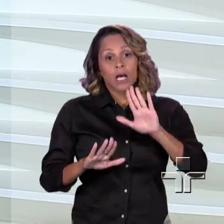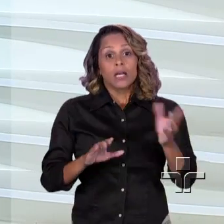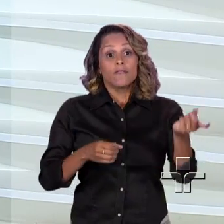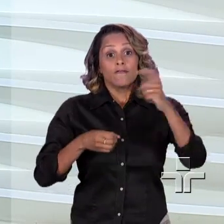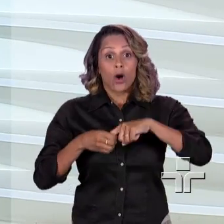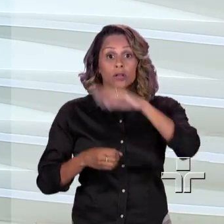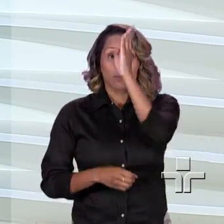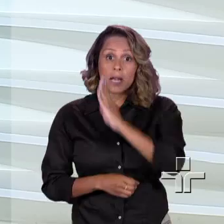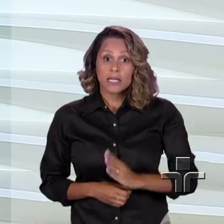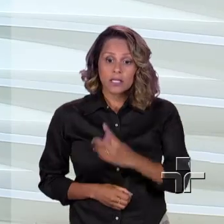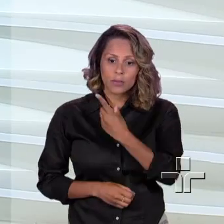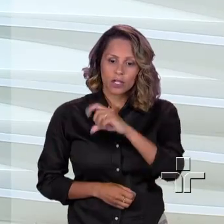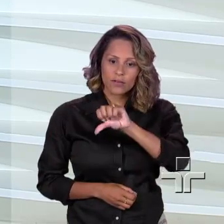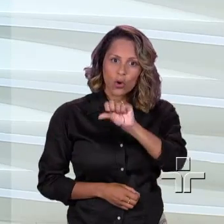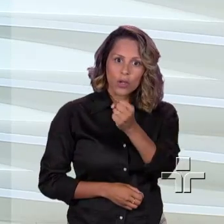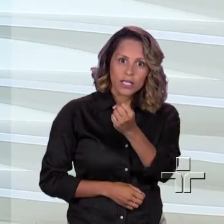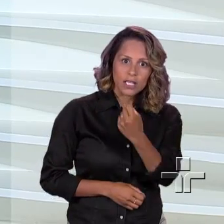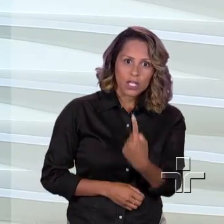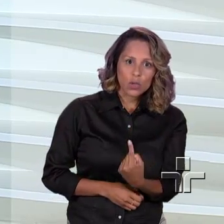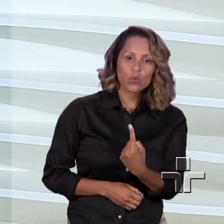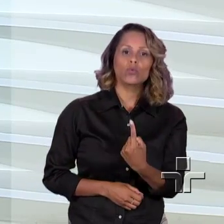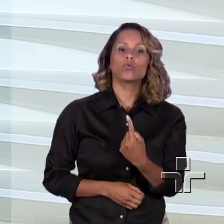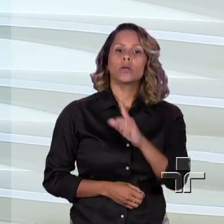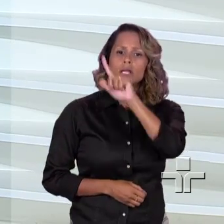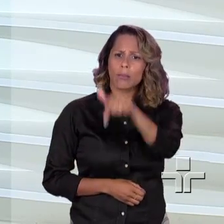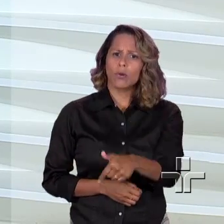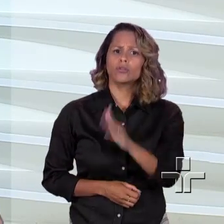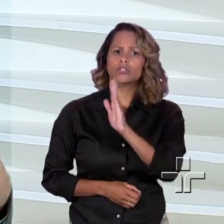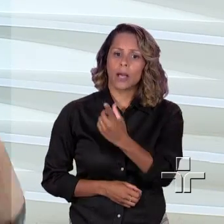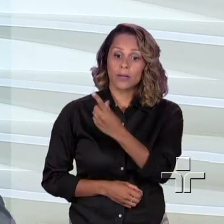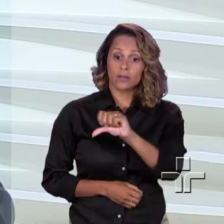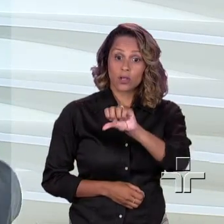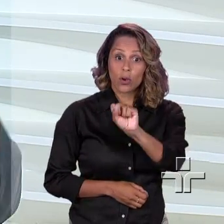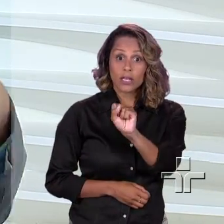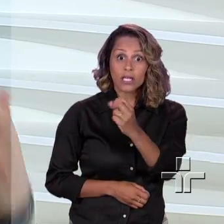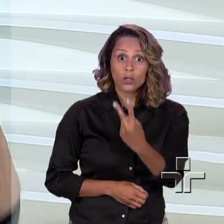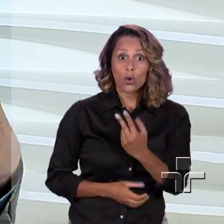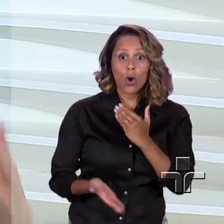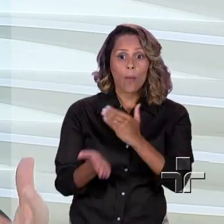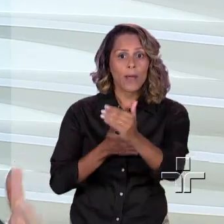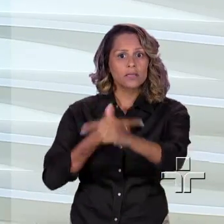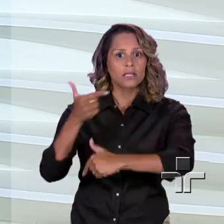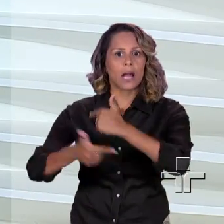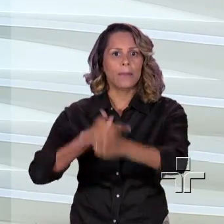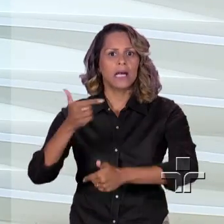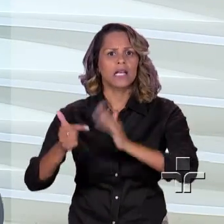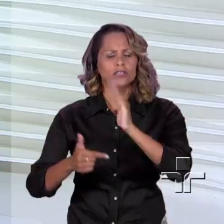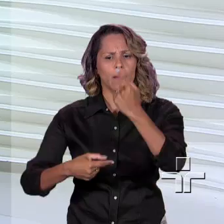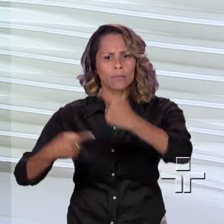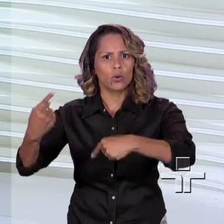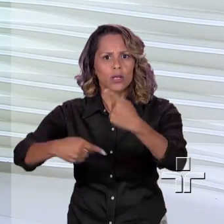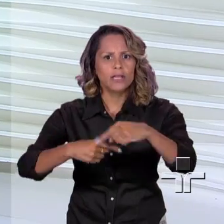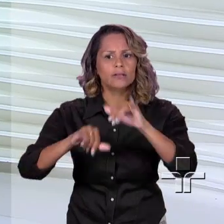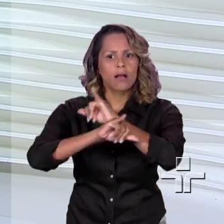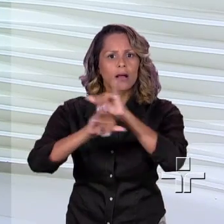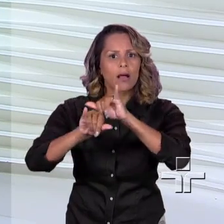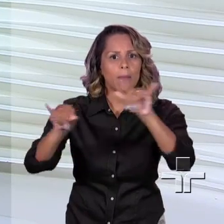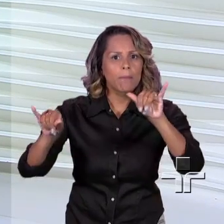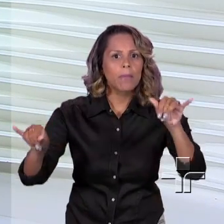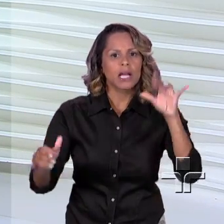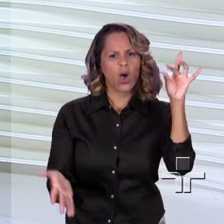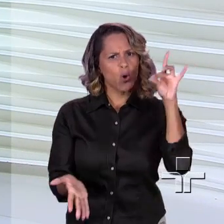está na campanha de Elis Vieira, apoiando ele com uma campanha muito original. Não houve uma outra